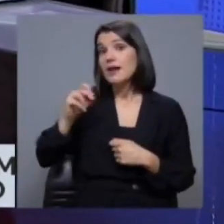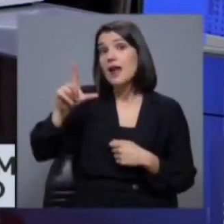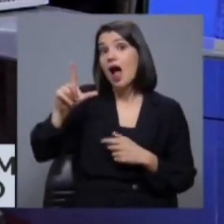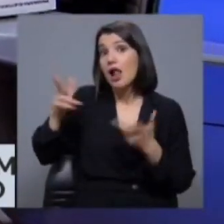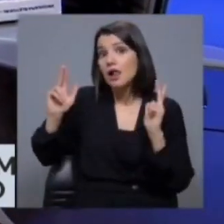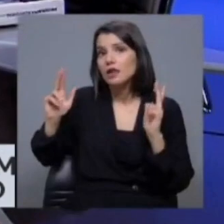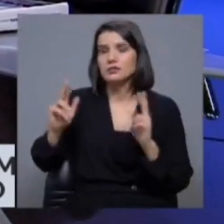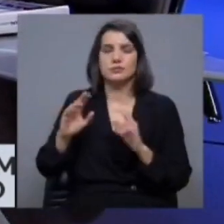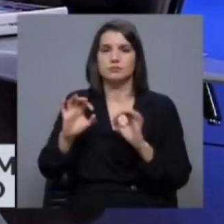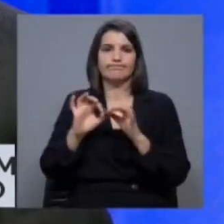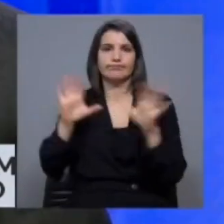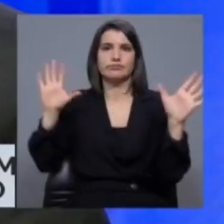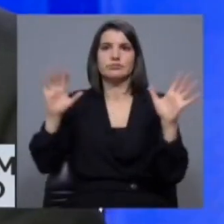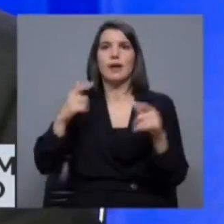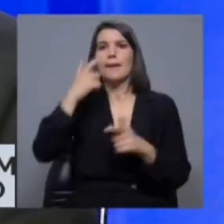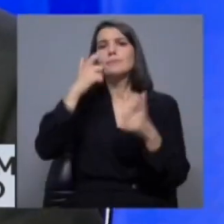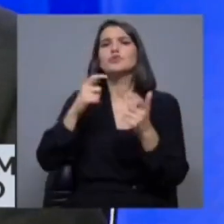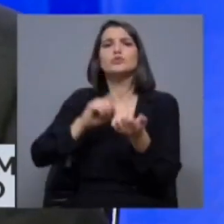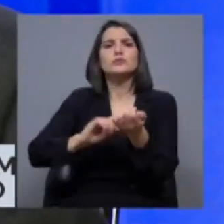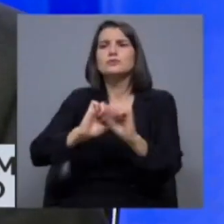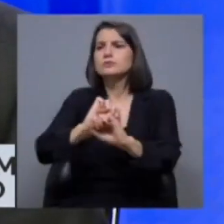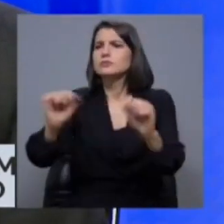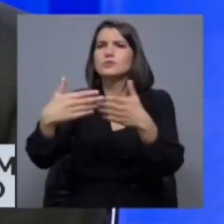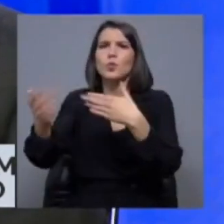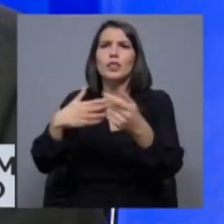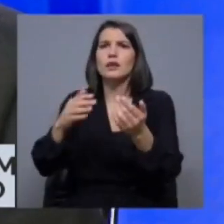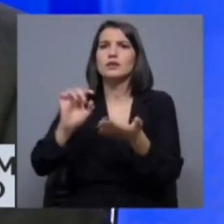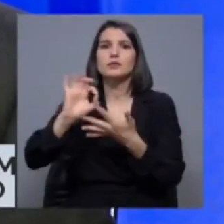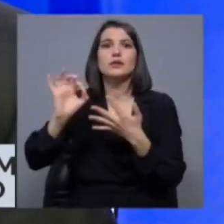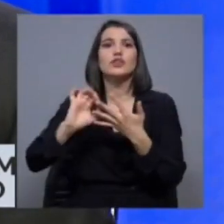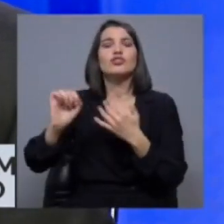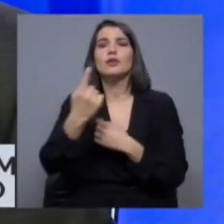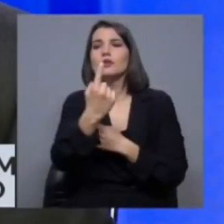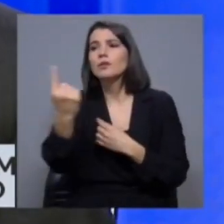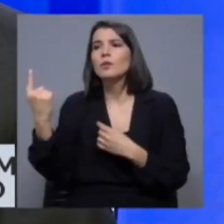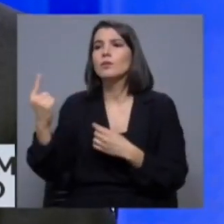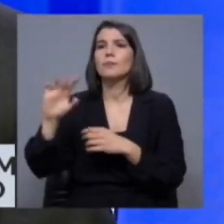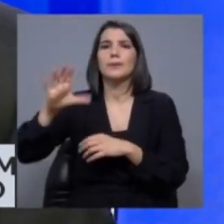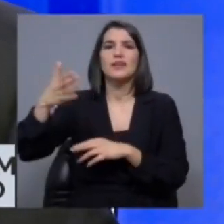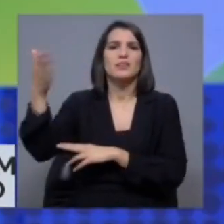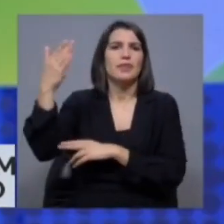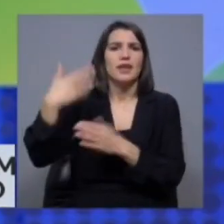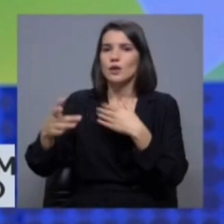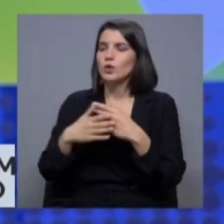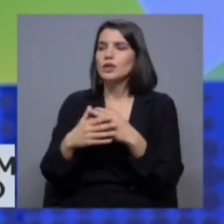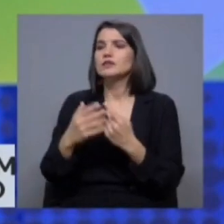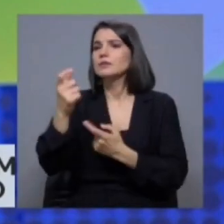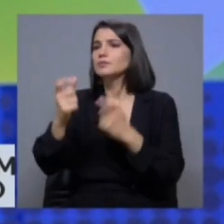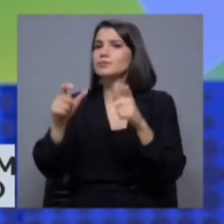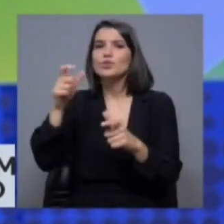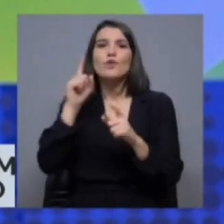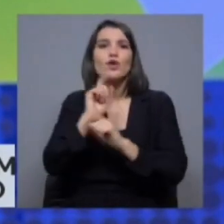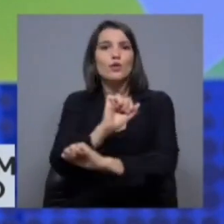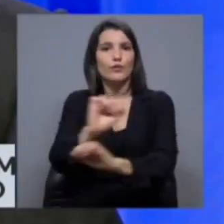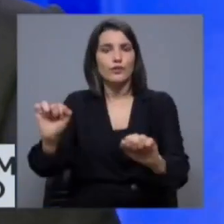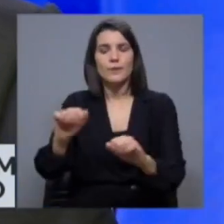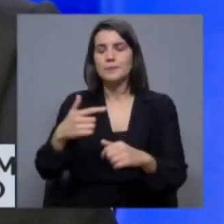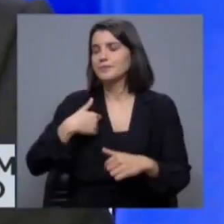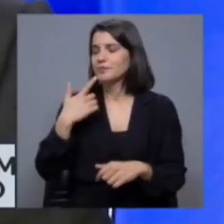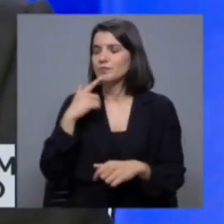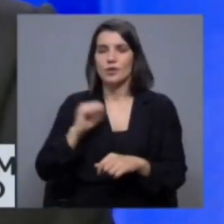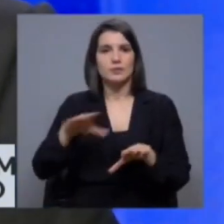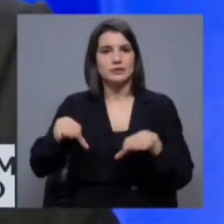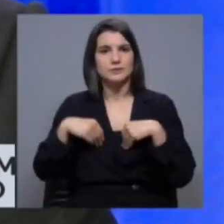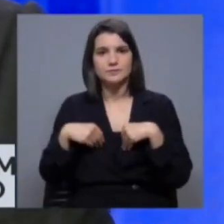aceitamos as torres valem por si independentemente das suas características individuais ou nas a e nesse sentido não podemos